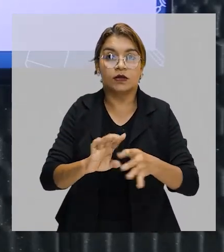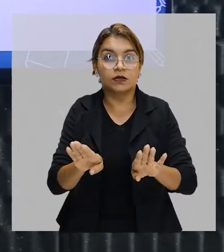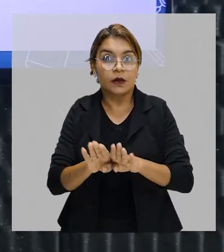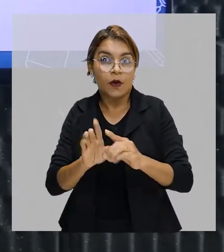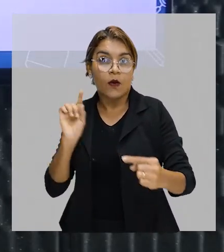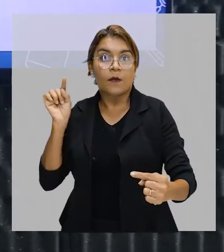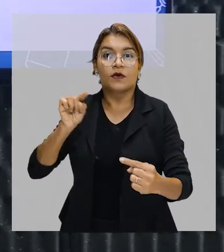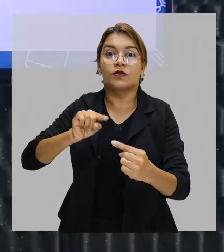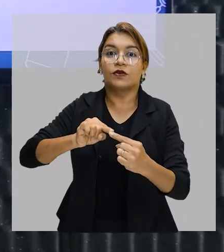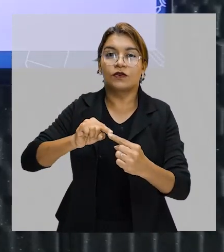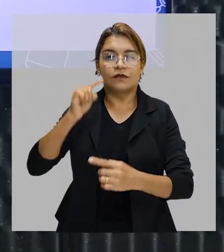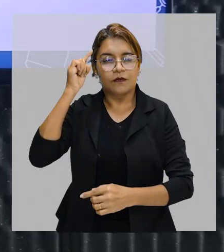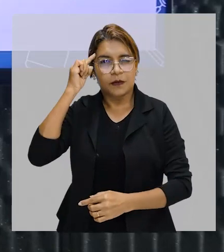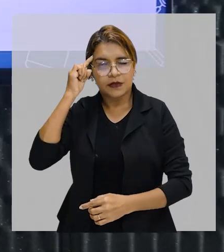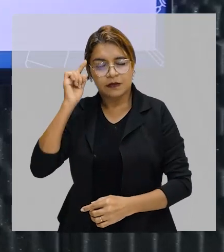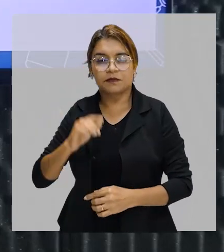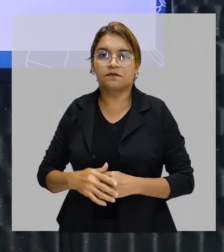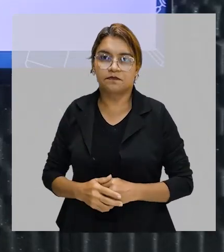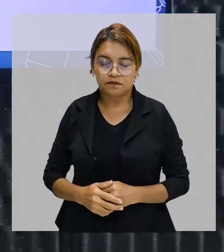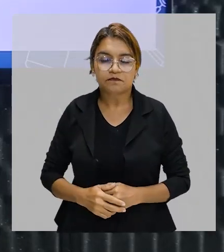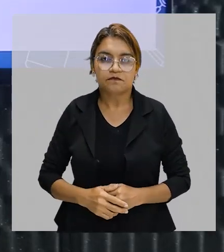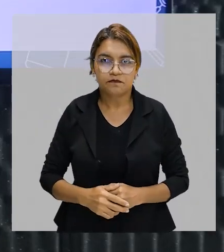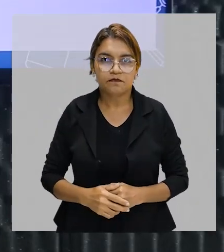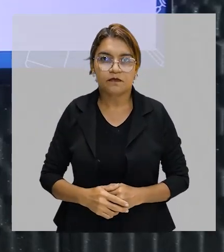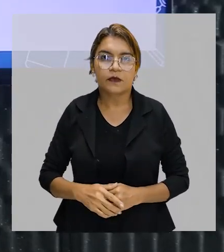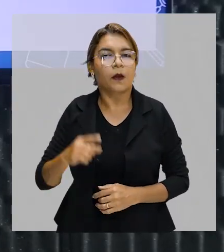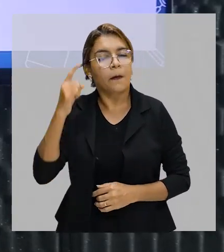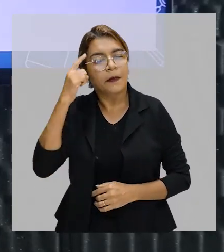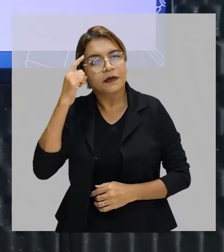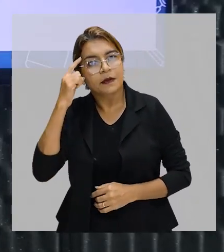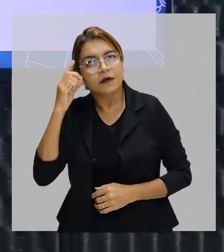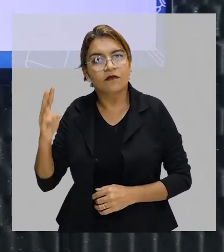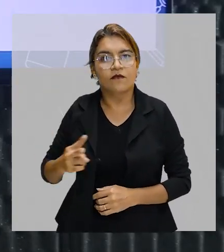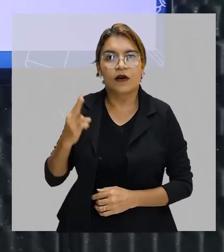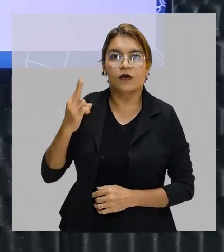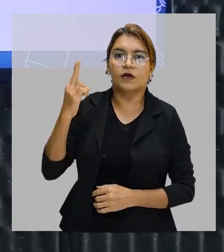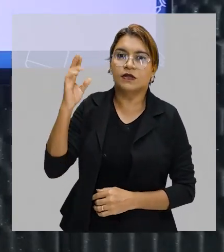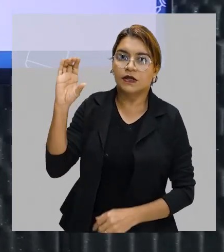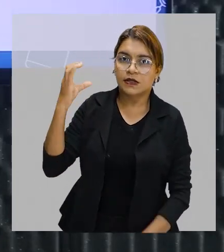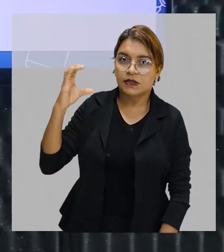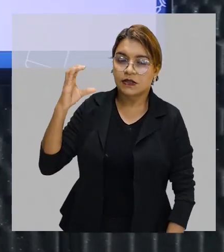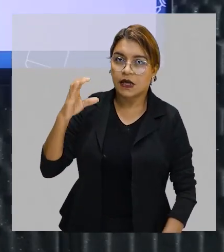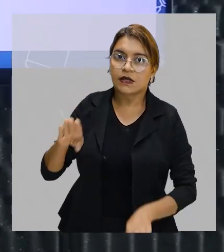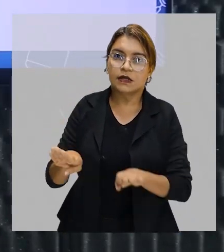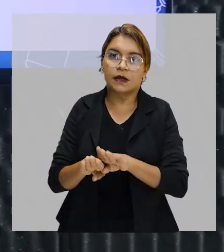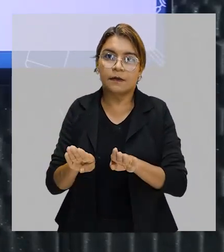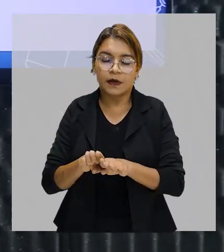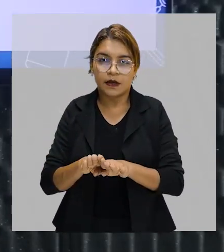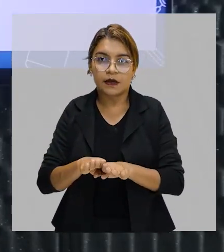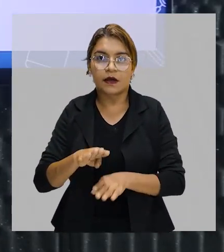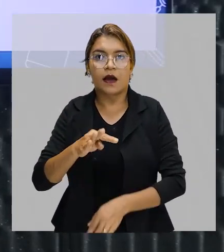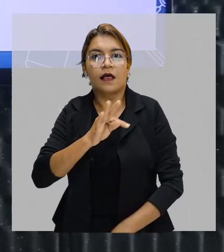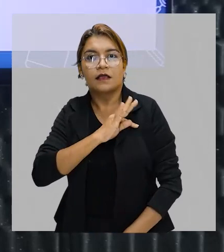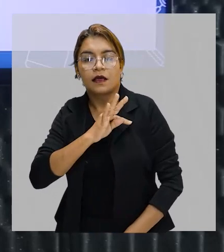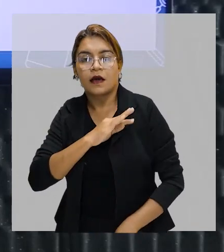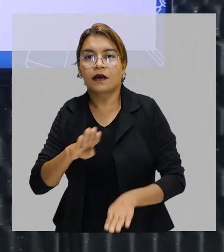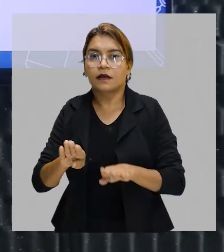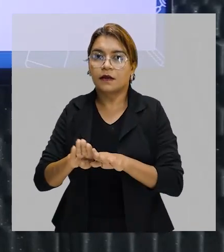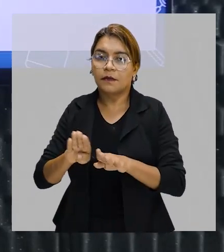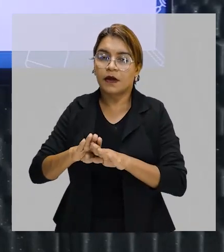finalidade desse pensamento também. É um pensamento que valoriza a ciência, valoriza a tecnicidade, a ideia de